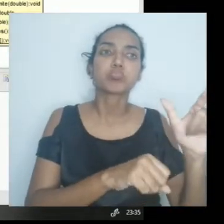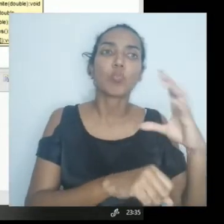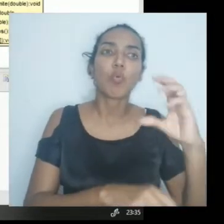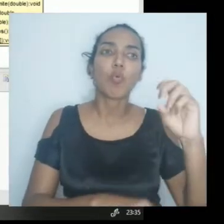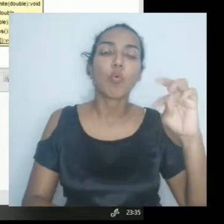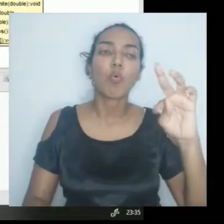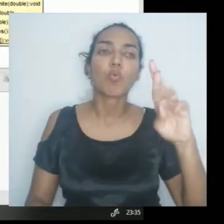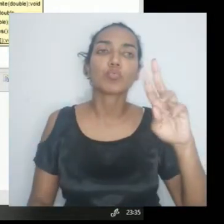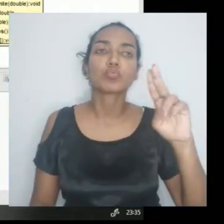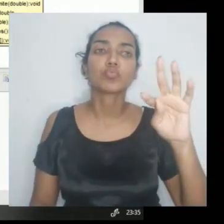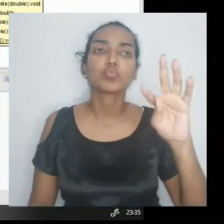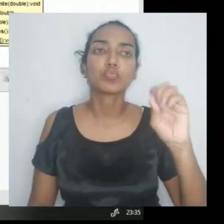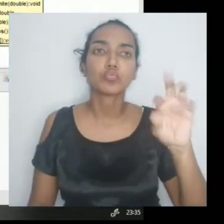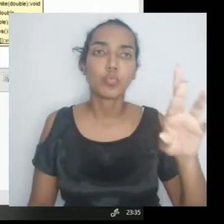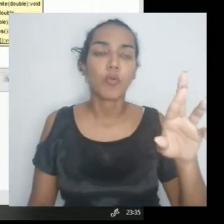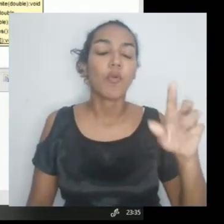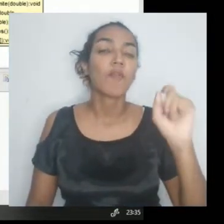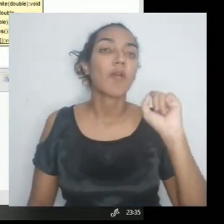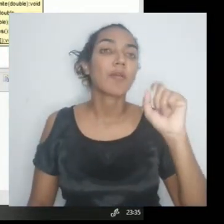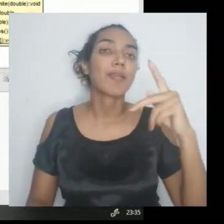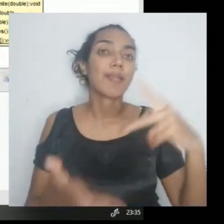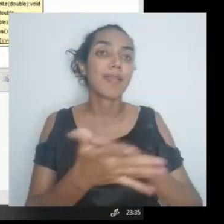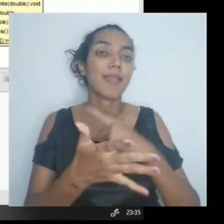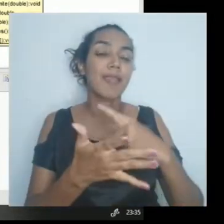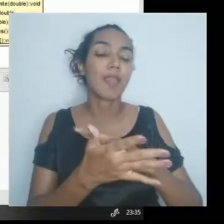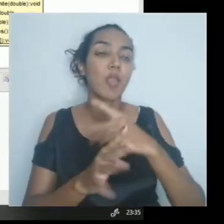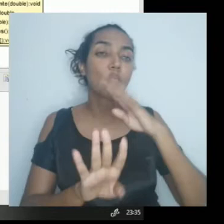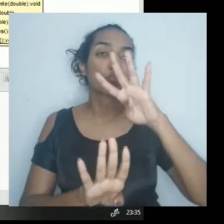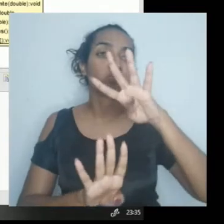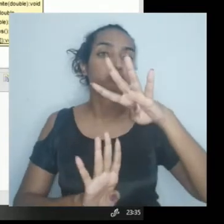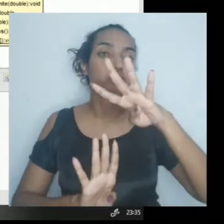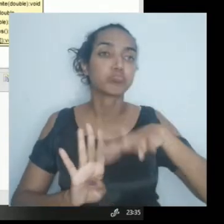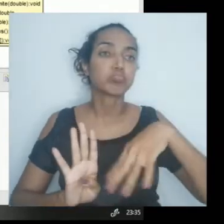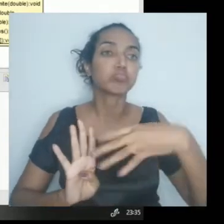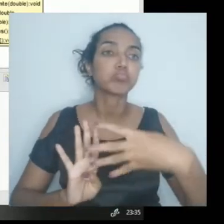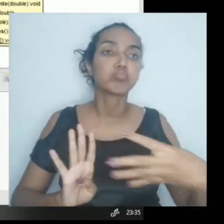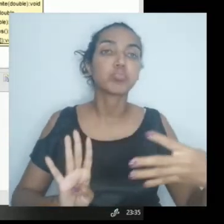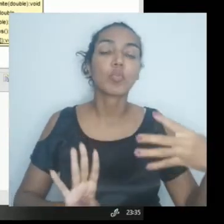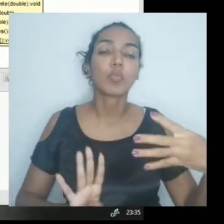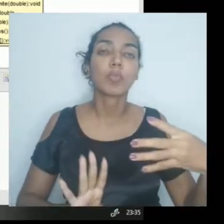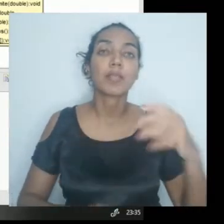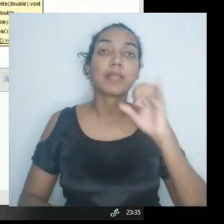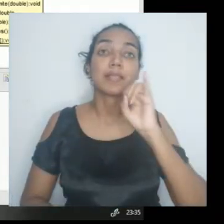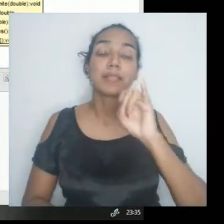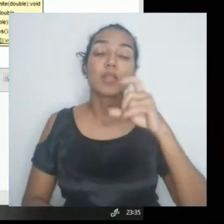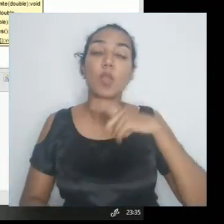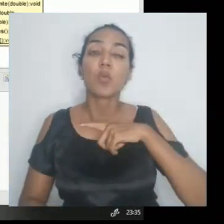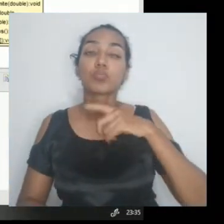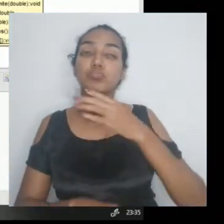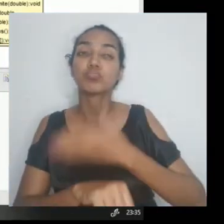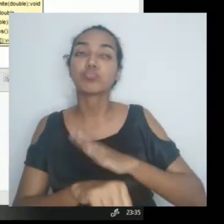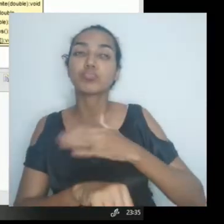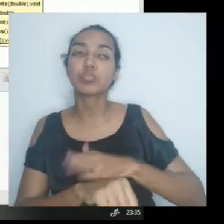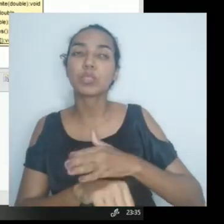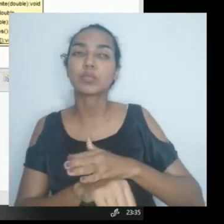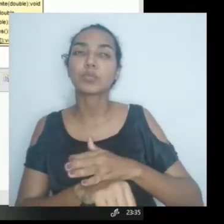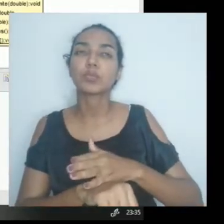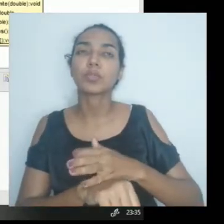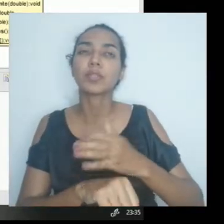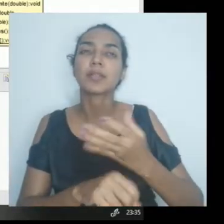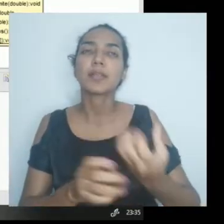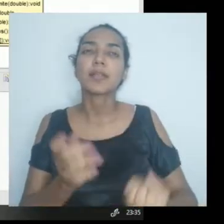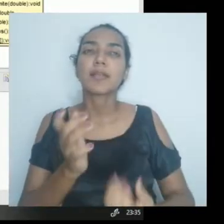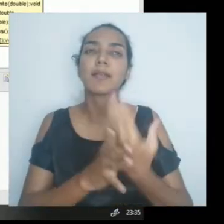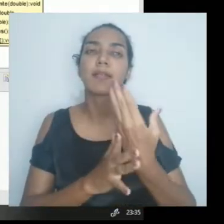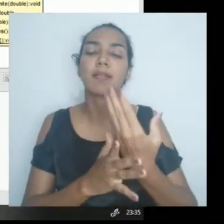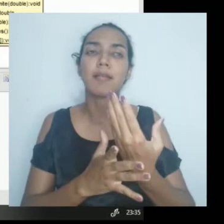esse erro se eu tento criar um construtor que não chama o construtor adequado